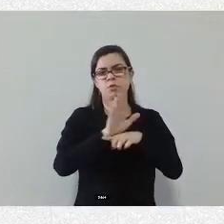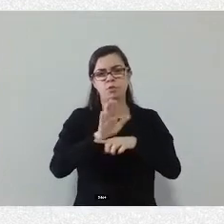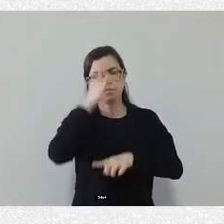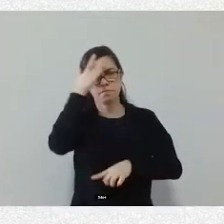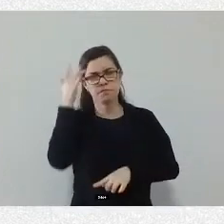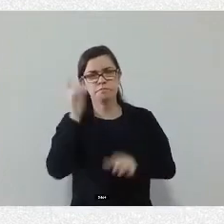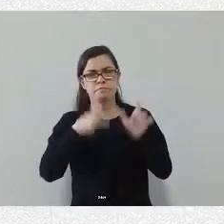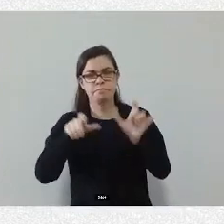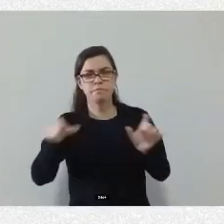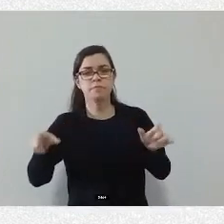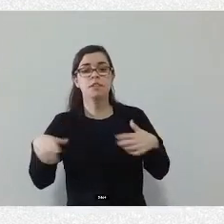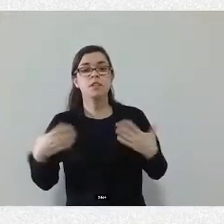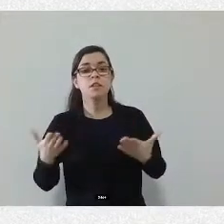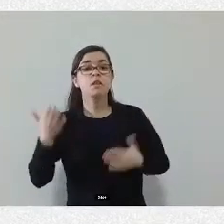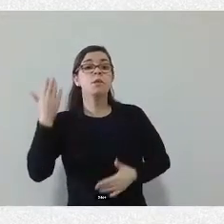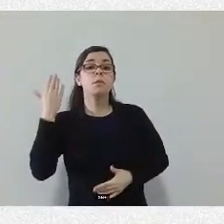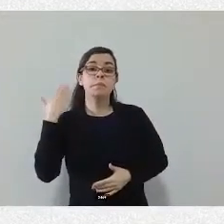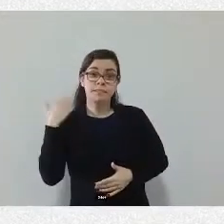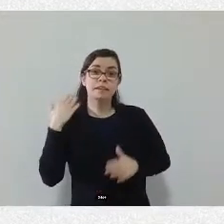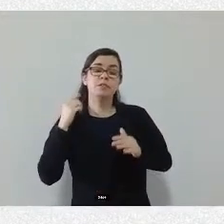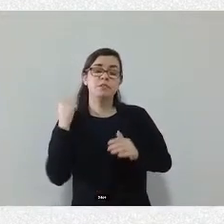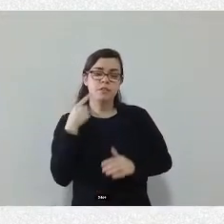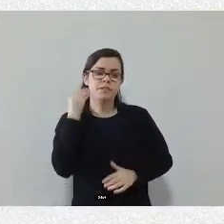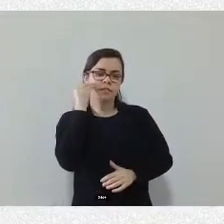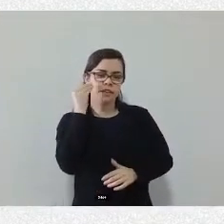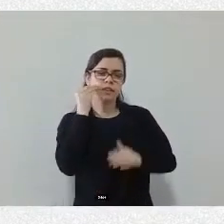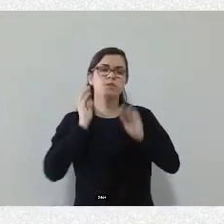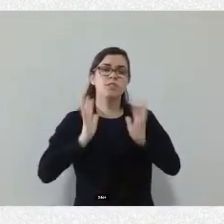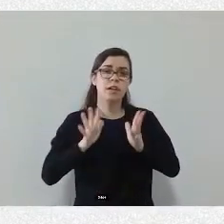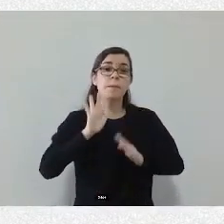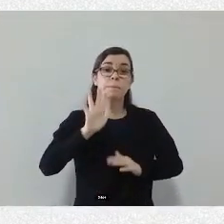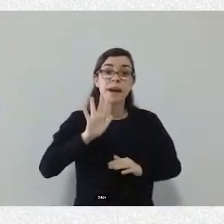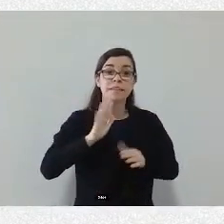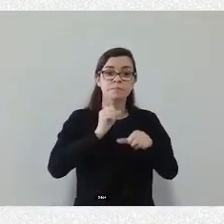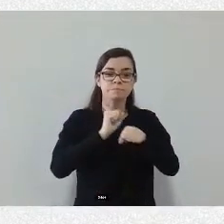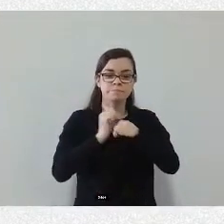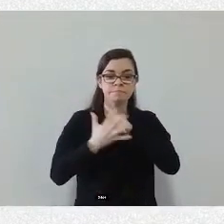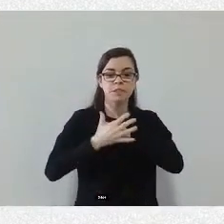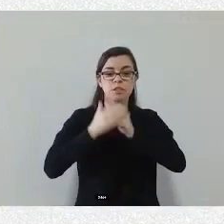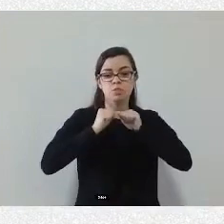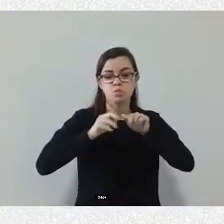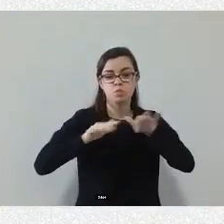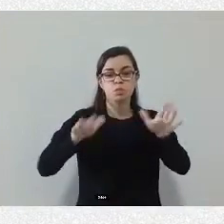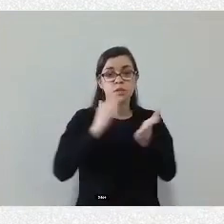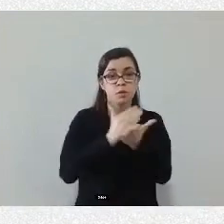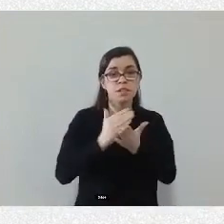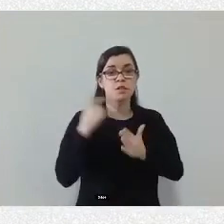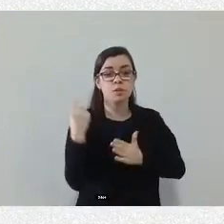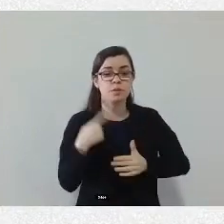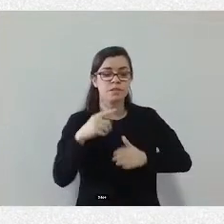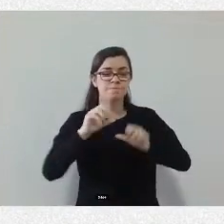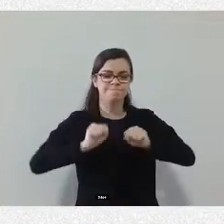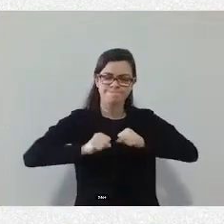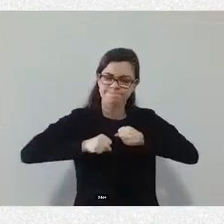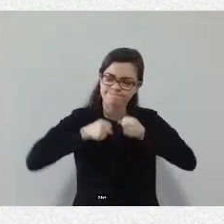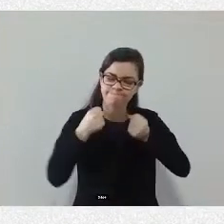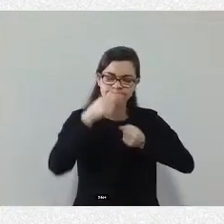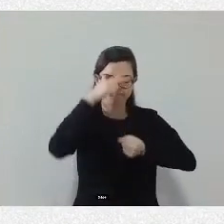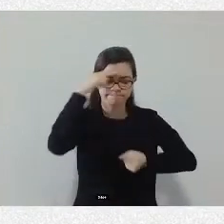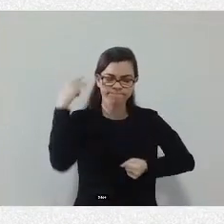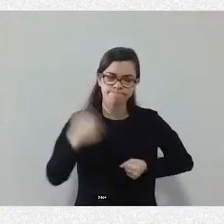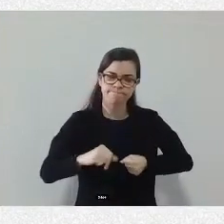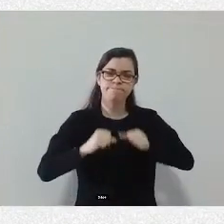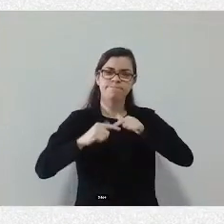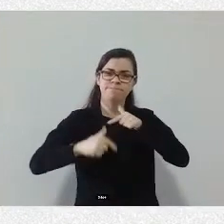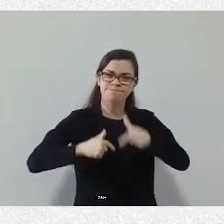colocou num outro ritmo de trabalho. Foi uma força-tarefa intensa, nos desafiamos a trazer